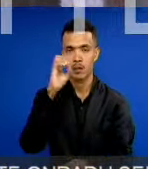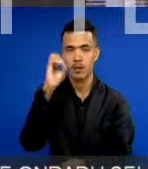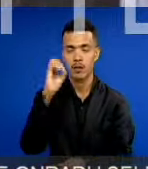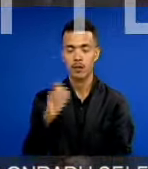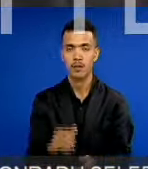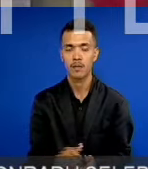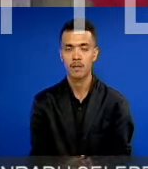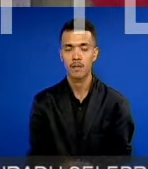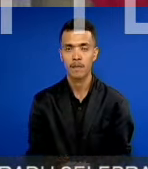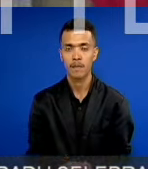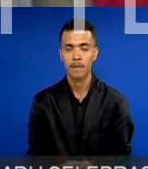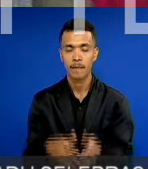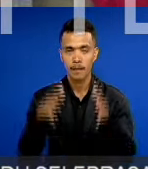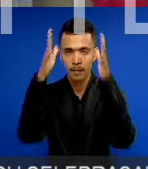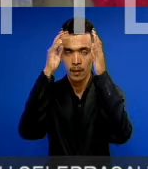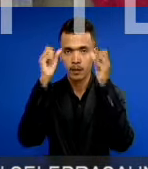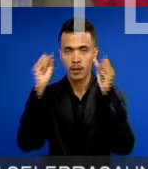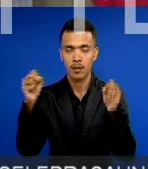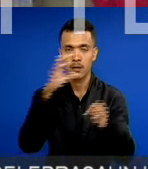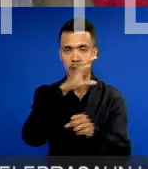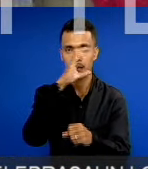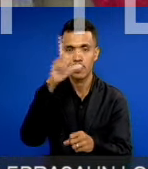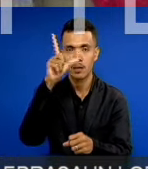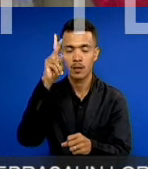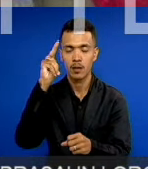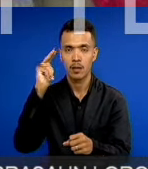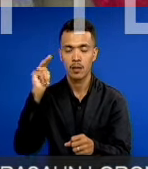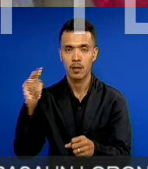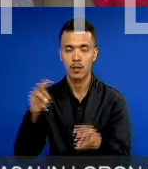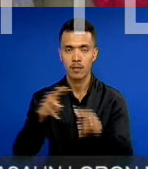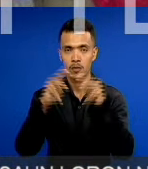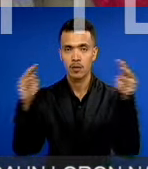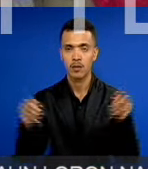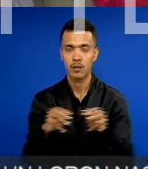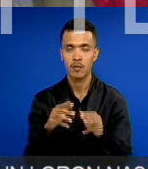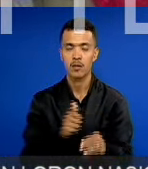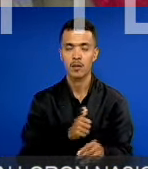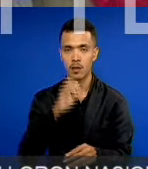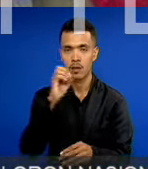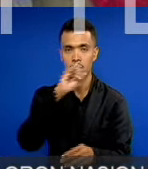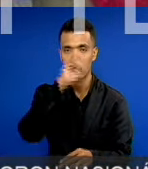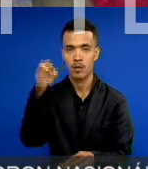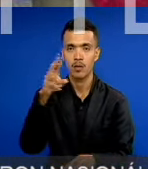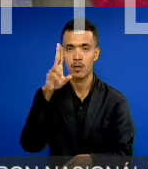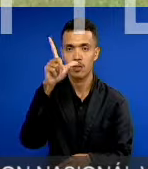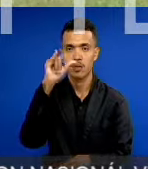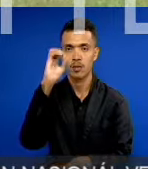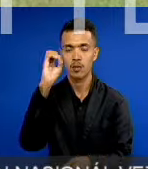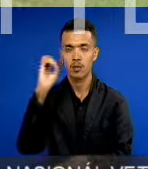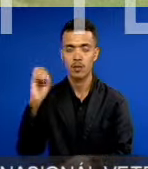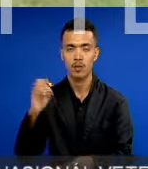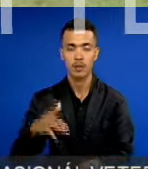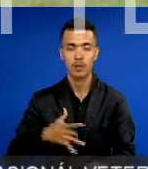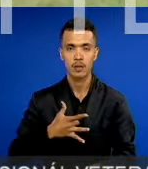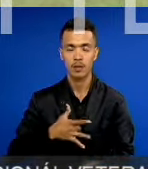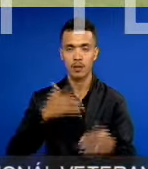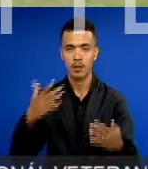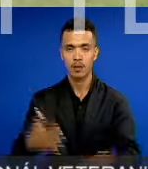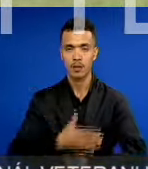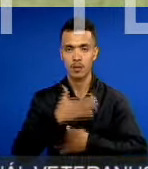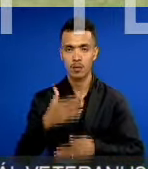Real. Presidente do Conselho Combatentes de Libertação Nacional Município Ainaro, Júlio de Conceição Loro Mesac, sente honrado